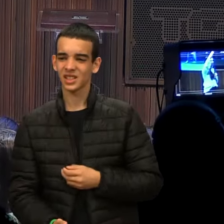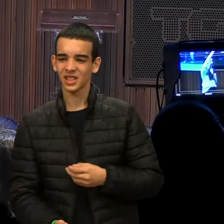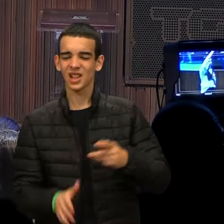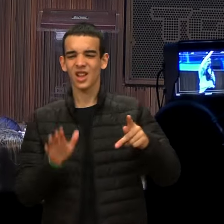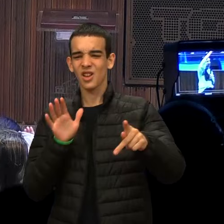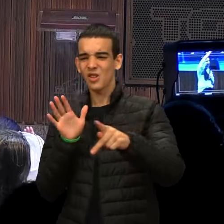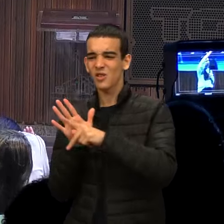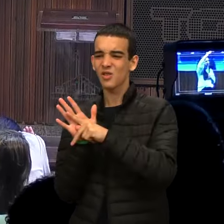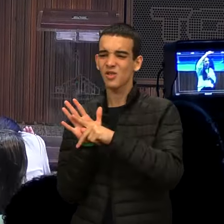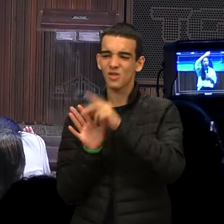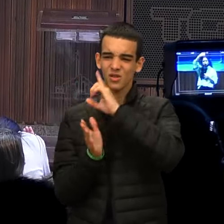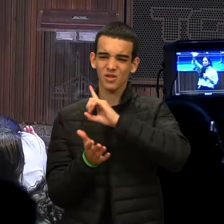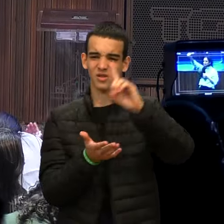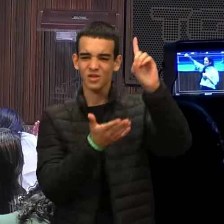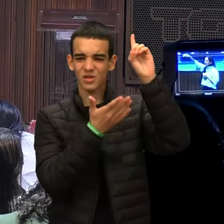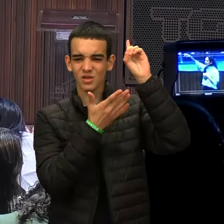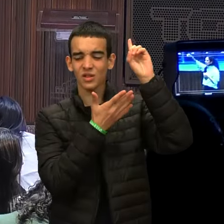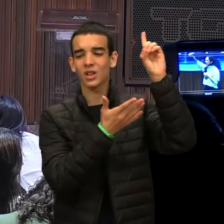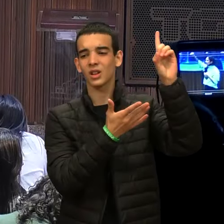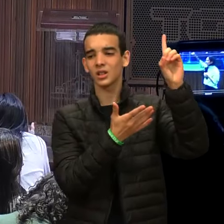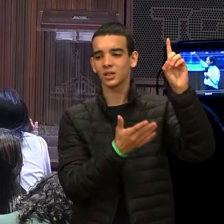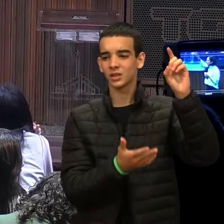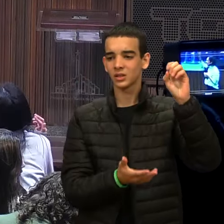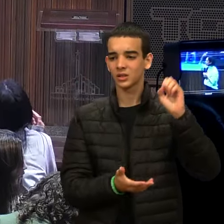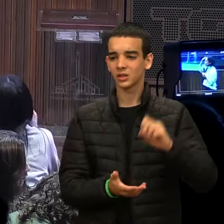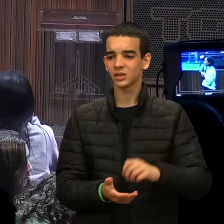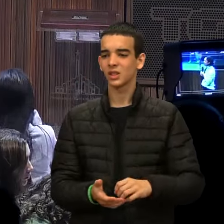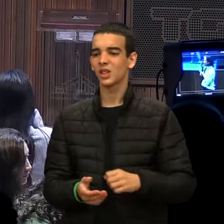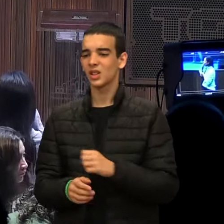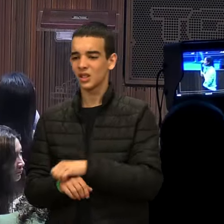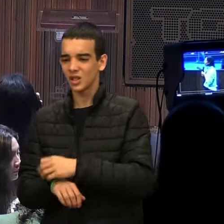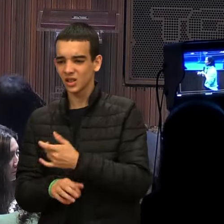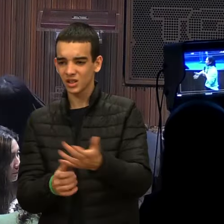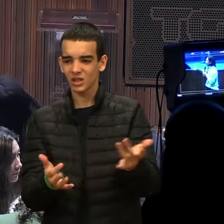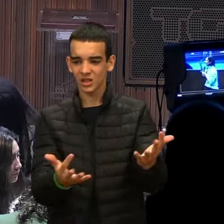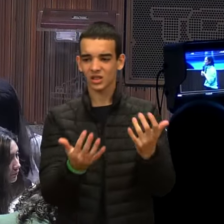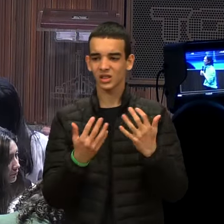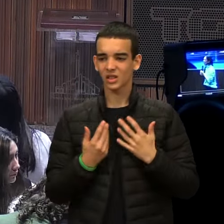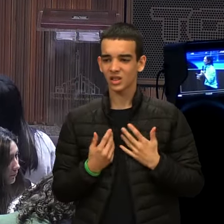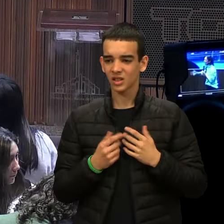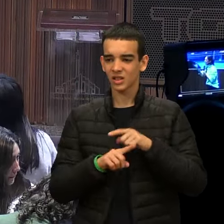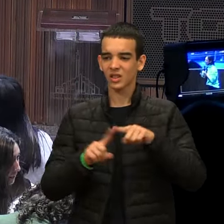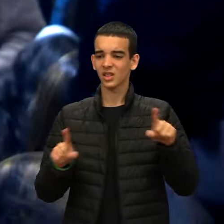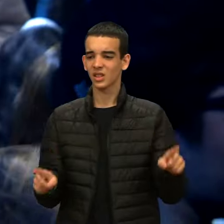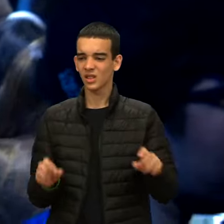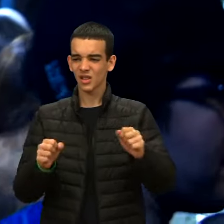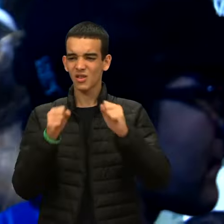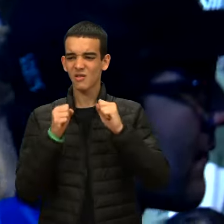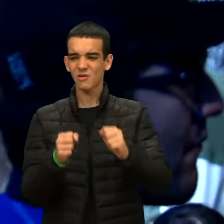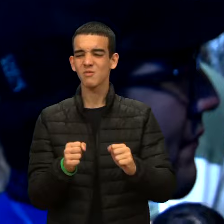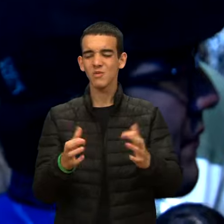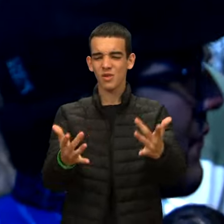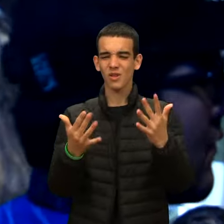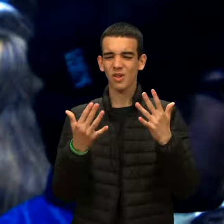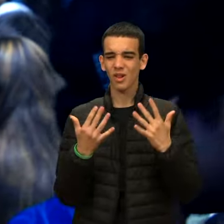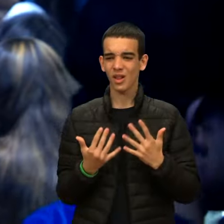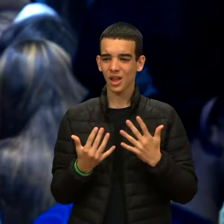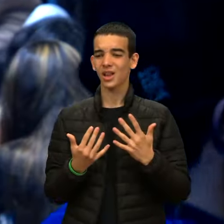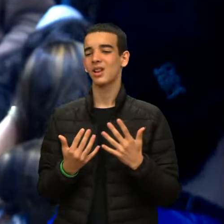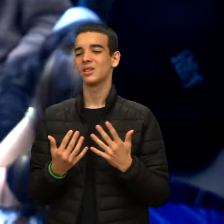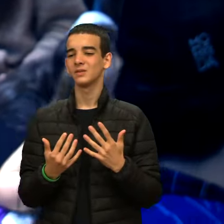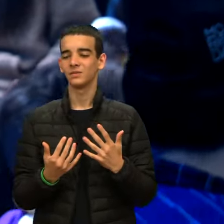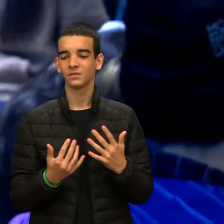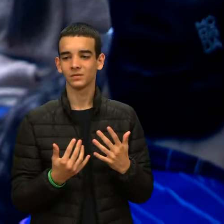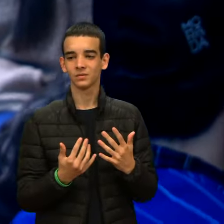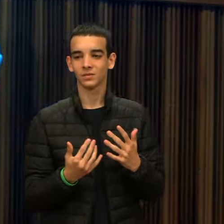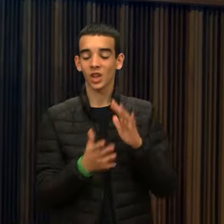alguém que quer vir para cá? Tem alguns que já vieram aqui, mas continua vindo. Você que hoje entendeu que Jesus morreu numa cruz porque